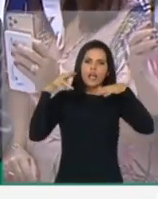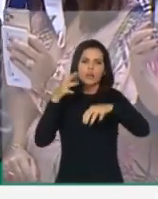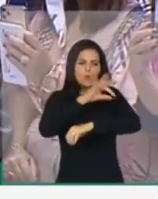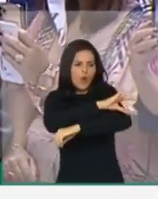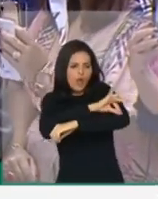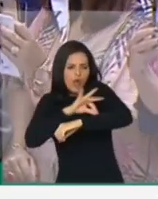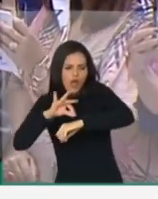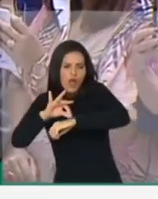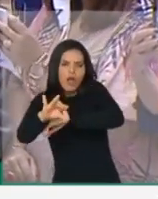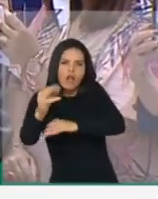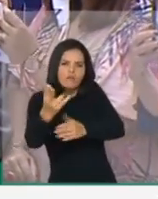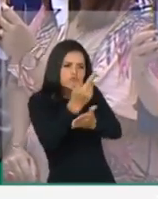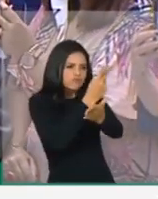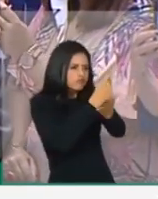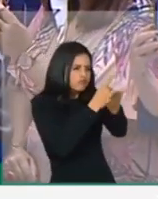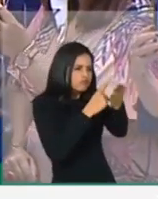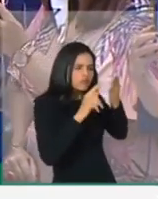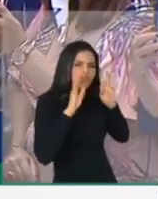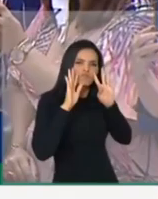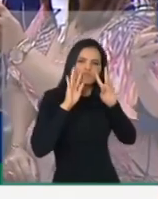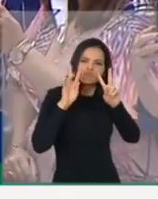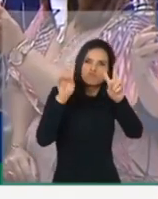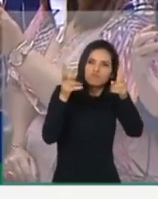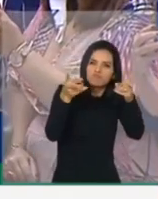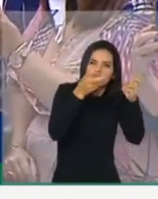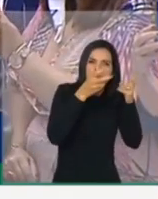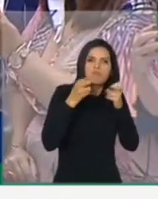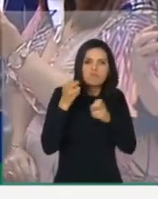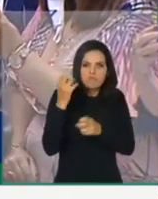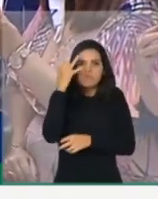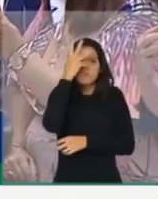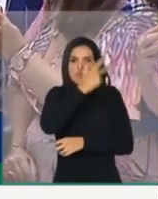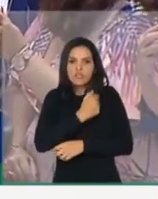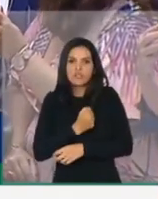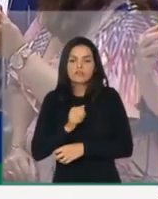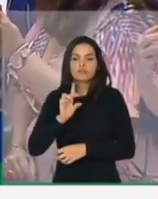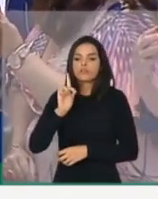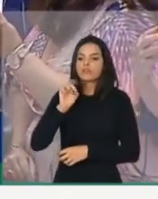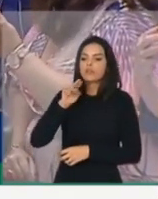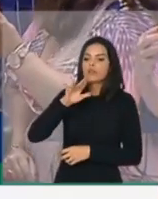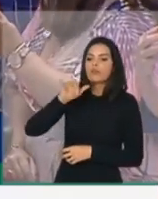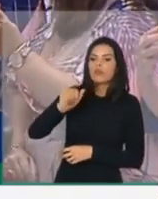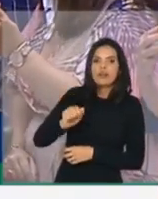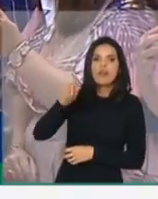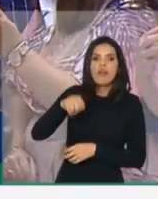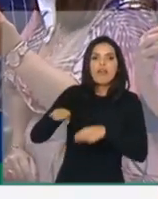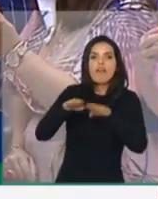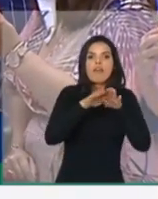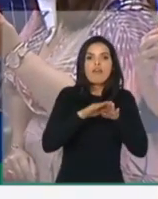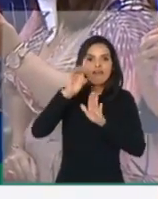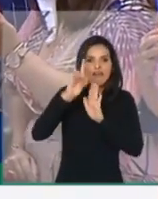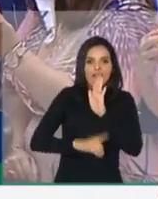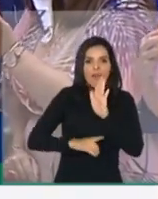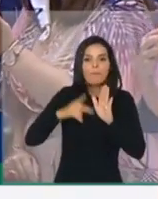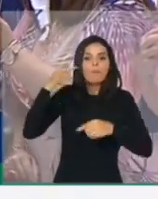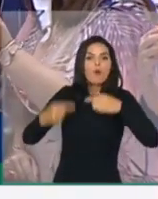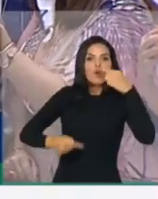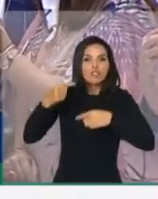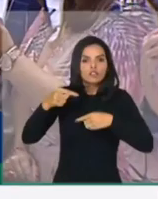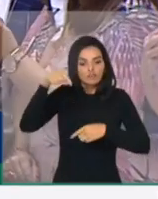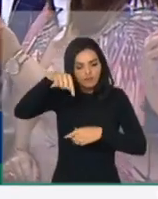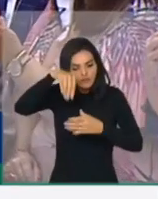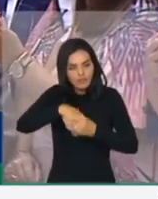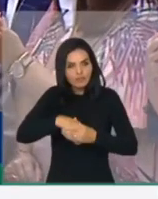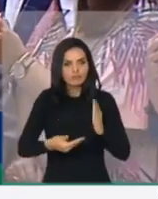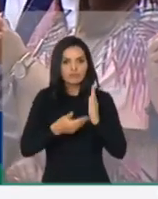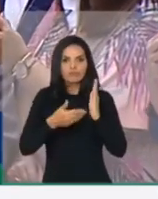Como sabemos, a democracia é uma construção política e seu epicentro é a Câmara dos Deputados. Mas a Câmara é